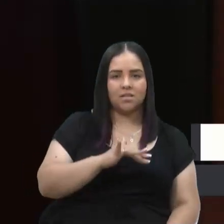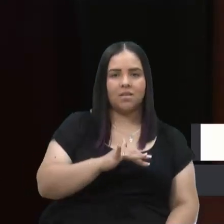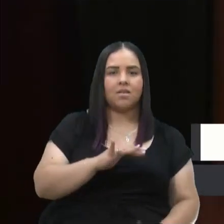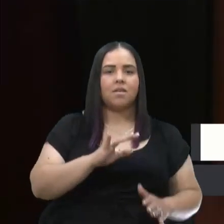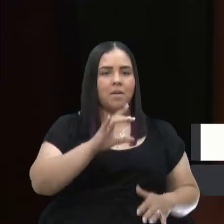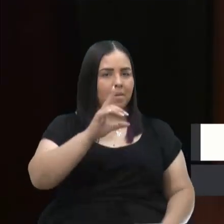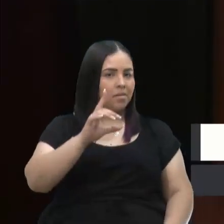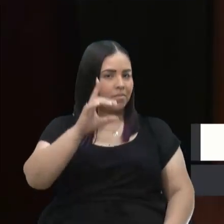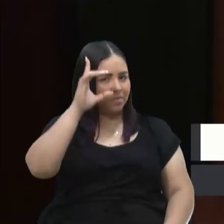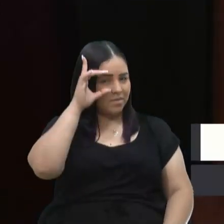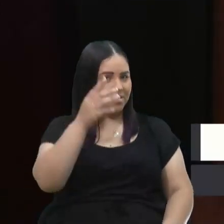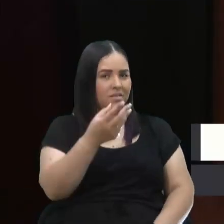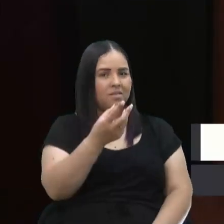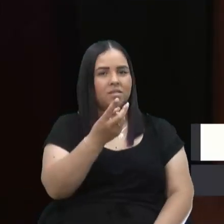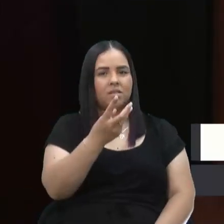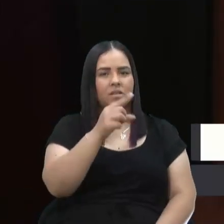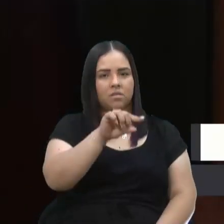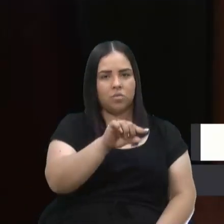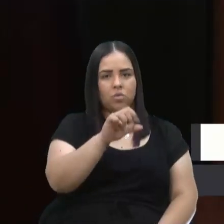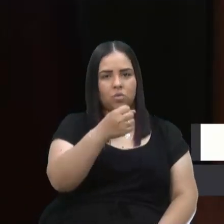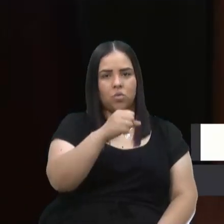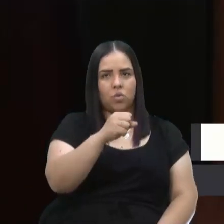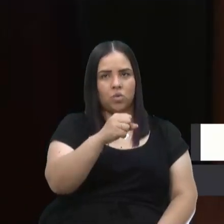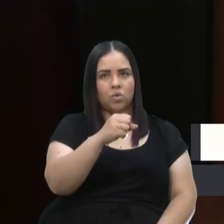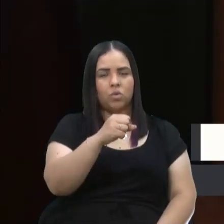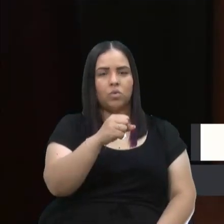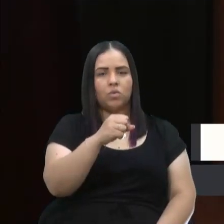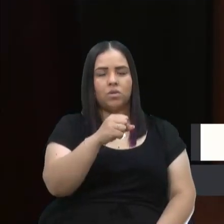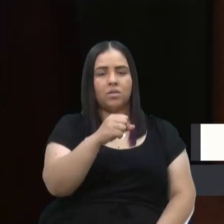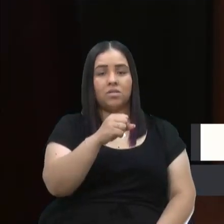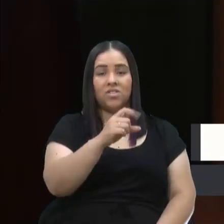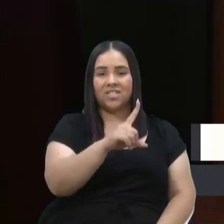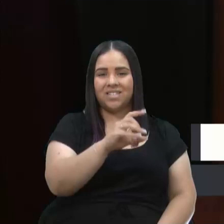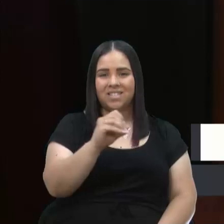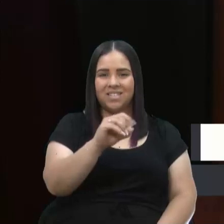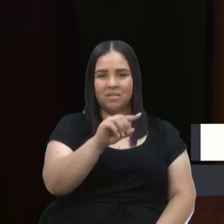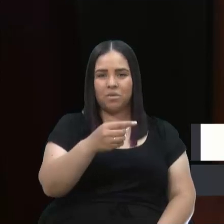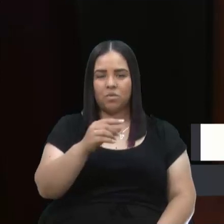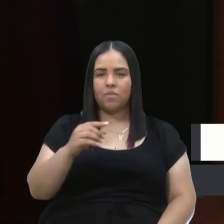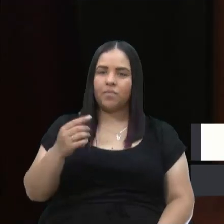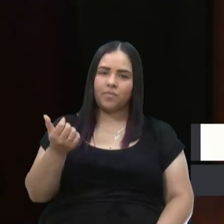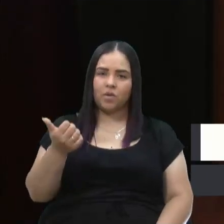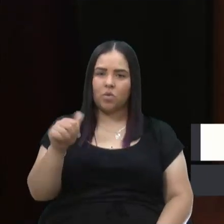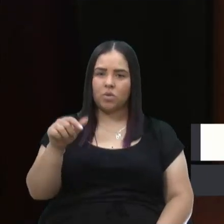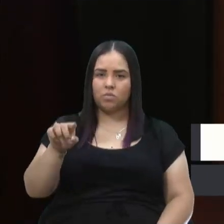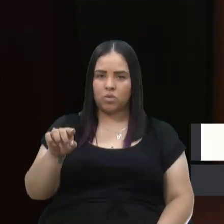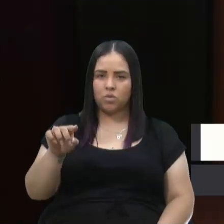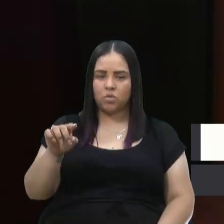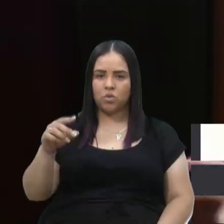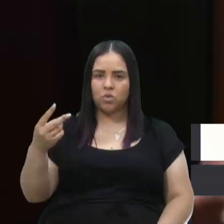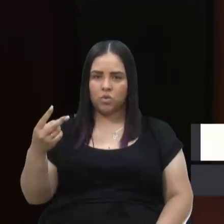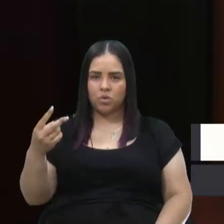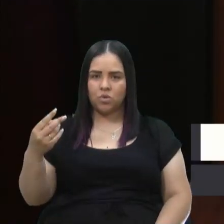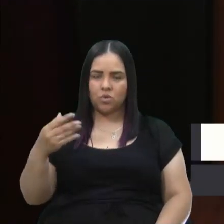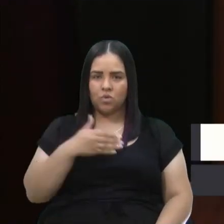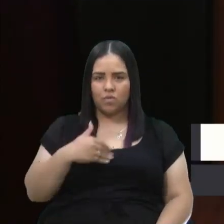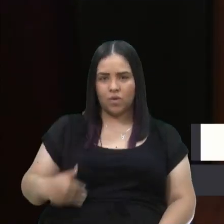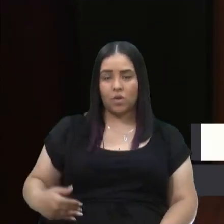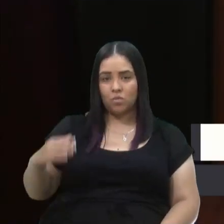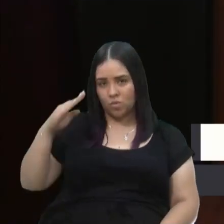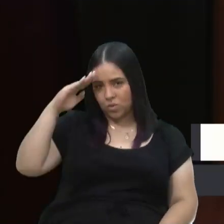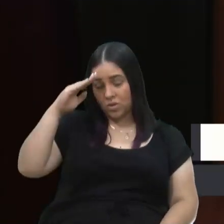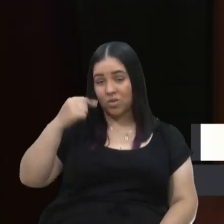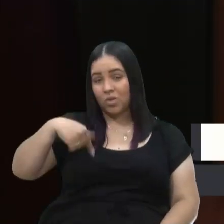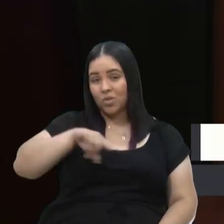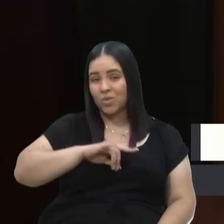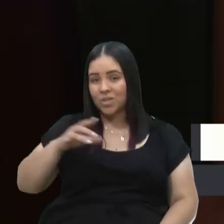petista, 13,8 a cada 100 mil. Governo Bolsonaro, 11,2. Estamos salvando crianças no